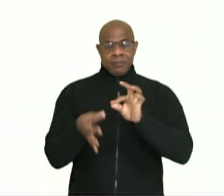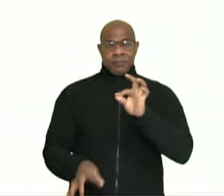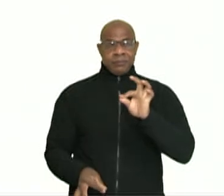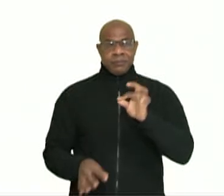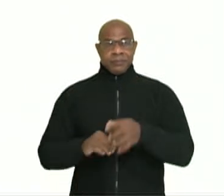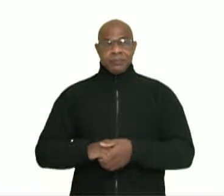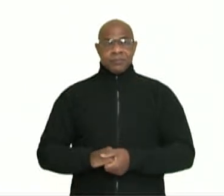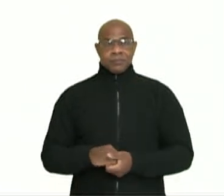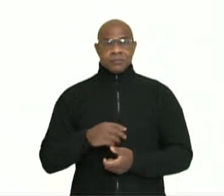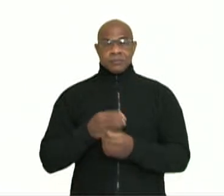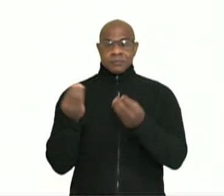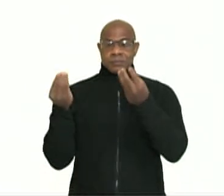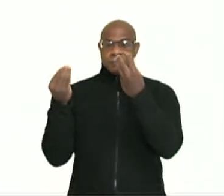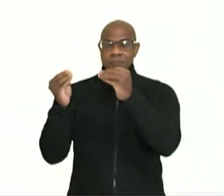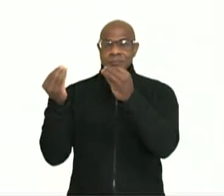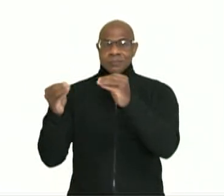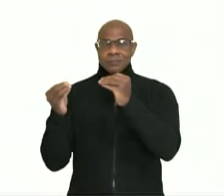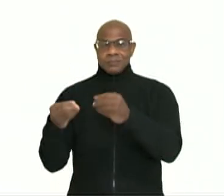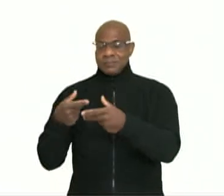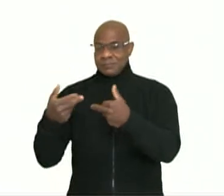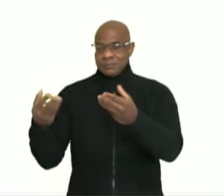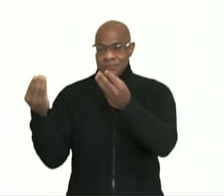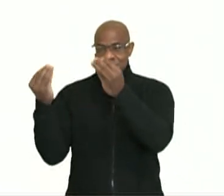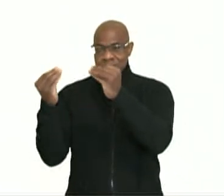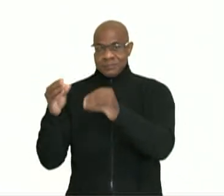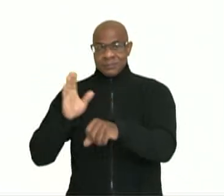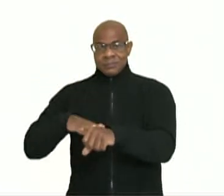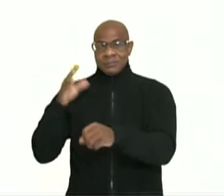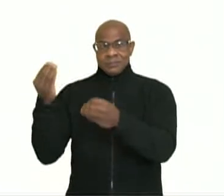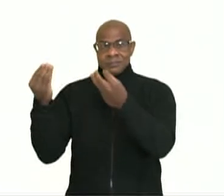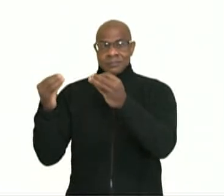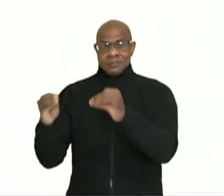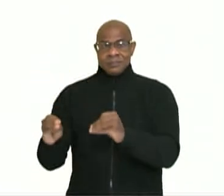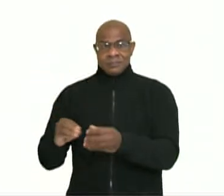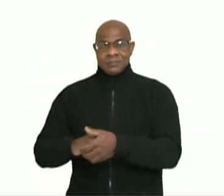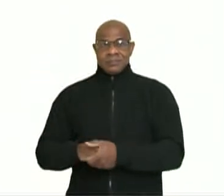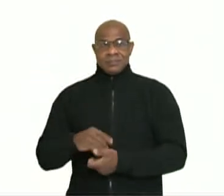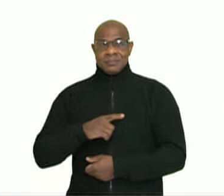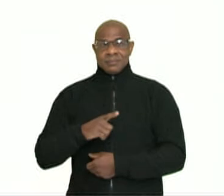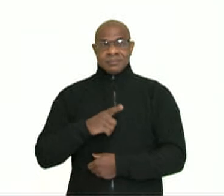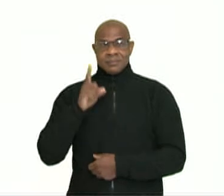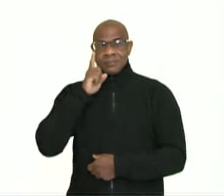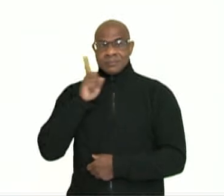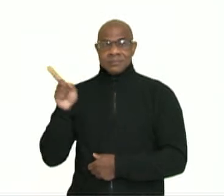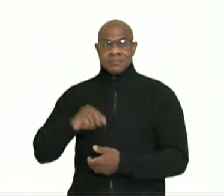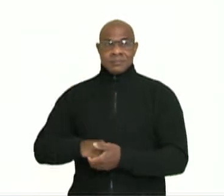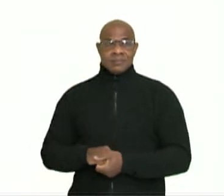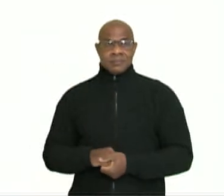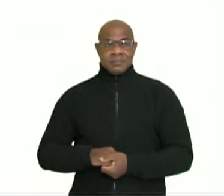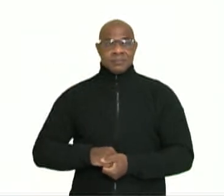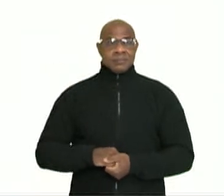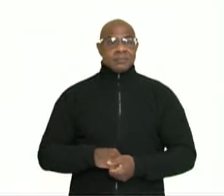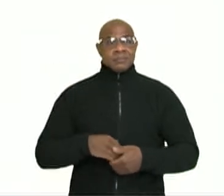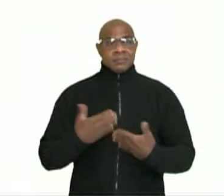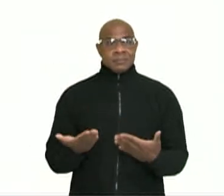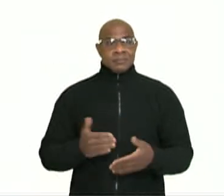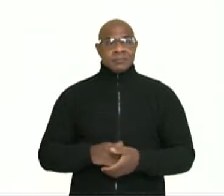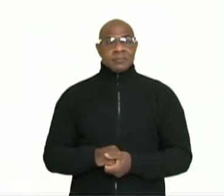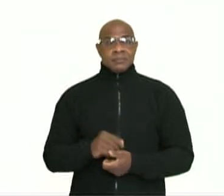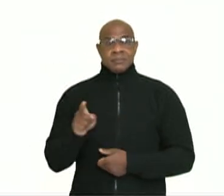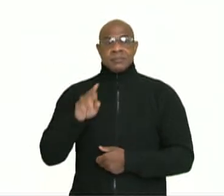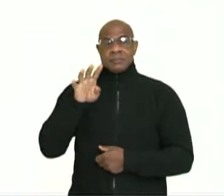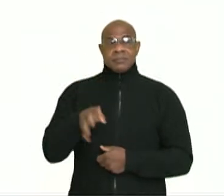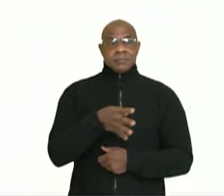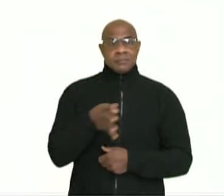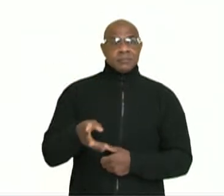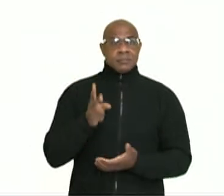um pouco mais de frutas, tá bom? Olha aqui, eu tenho mais essas últimas aqui, ó, que eu não tinha na primeira. Então, essa tabelinha